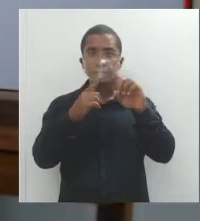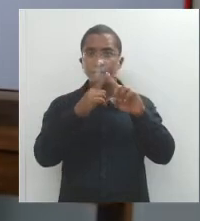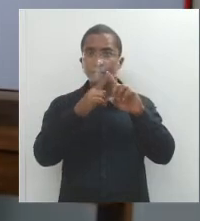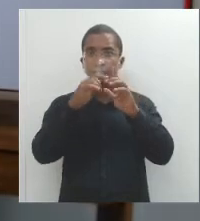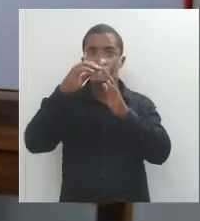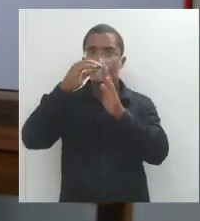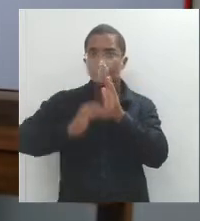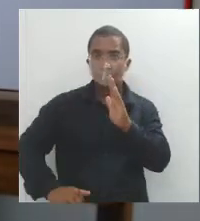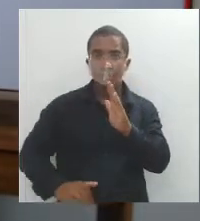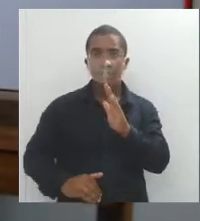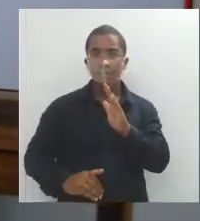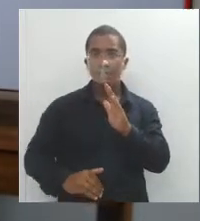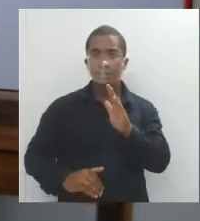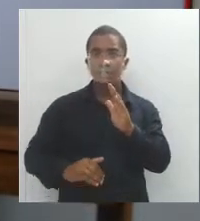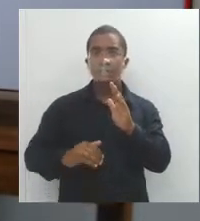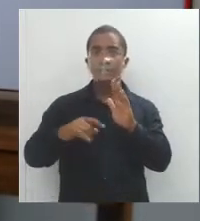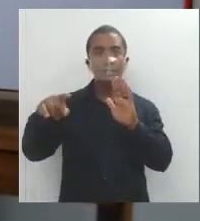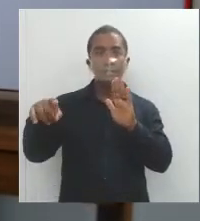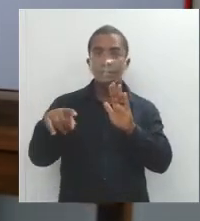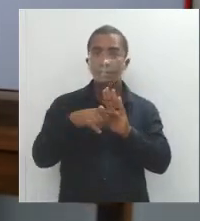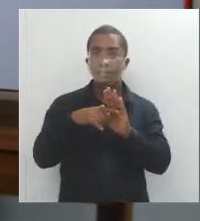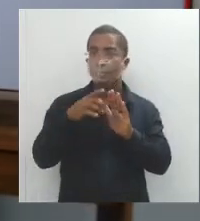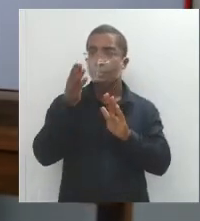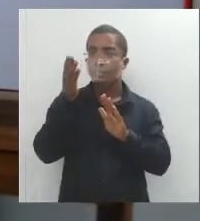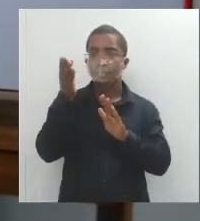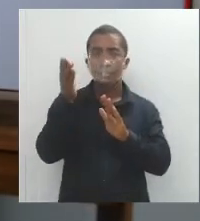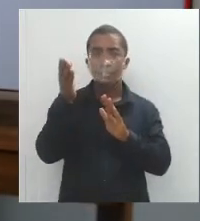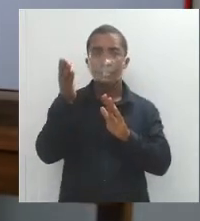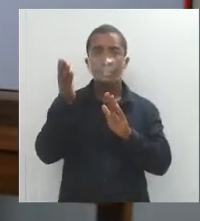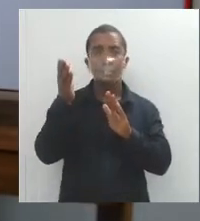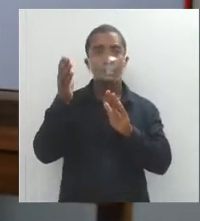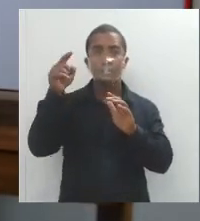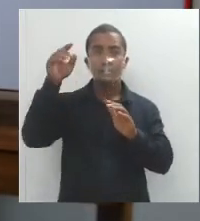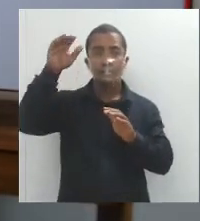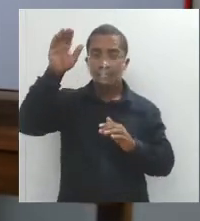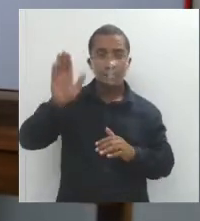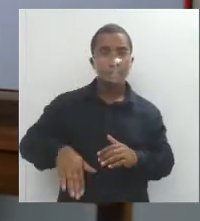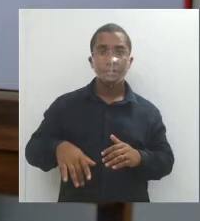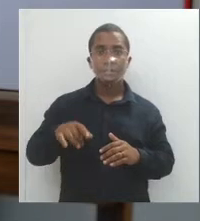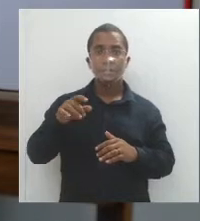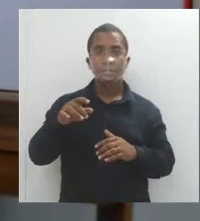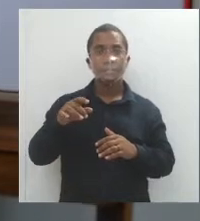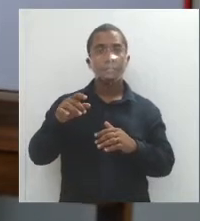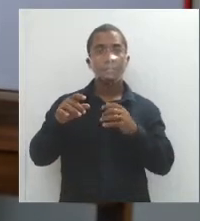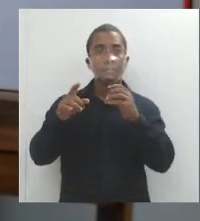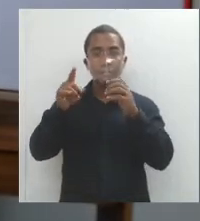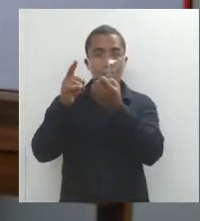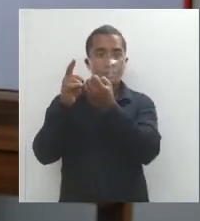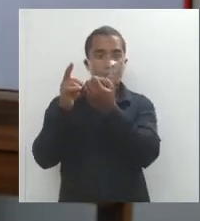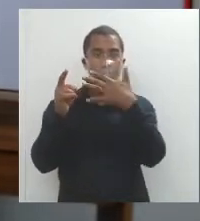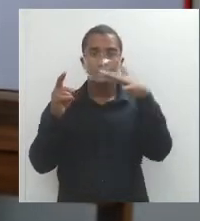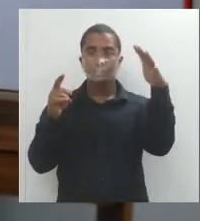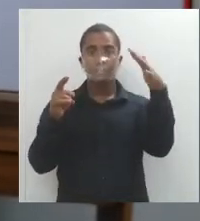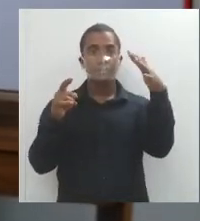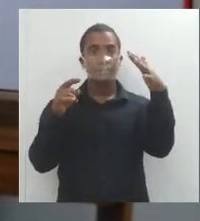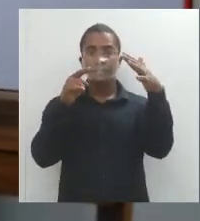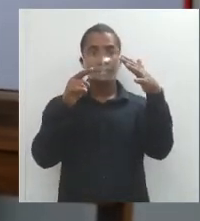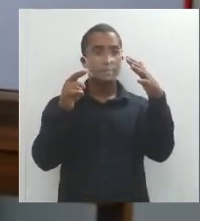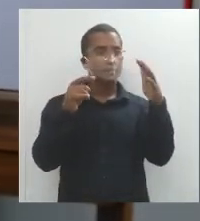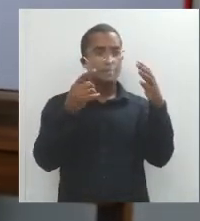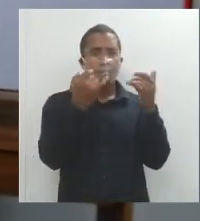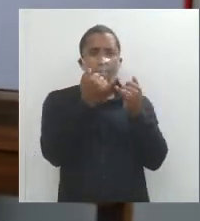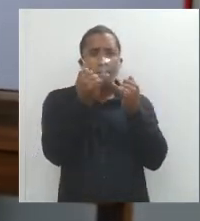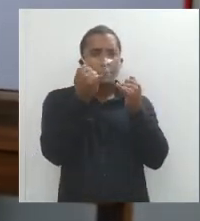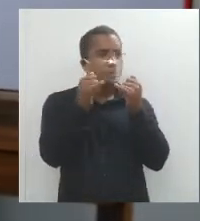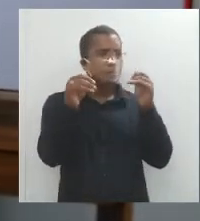lâmpada usa 10 vezes menos potência. E segundo o manual, ela me dá o brilho próximo dessa.